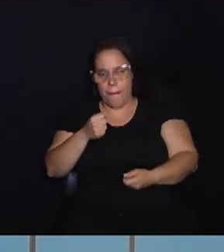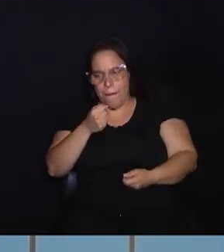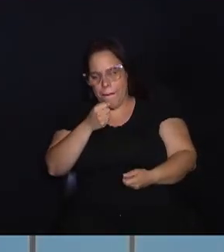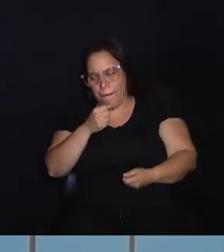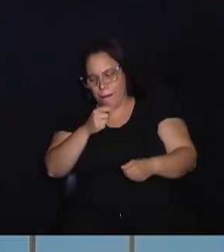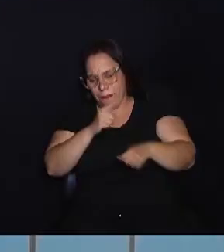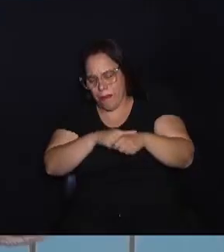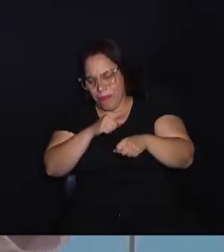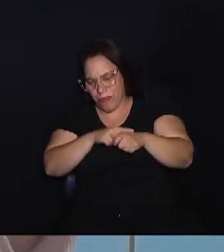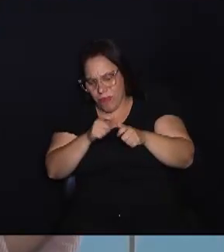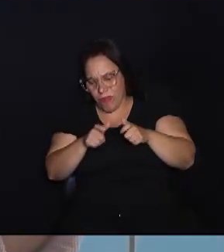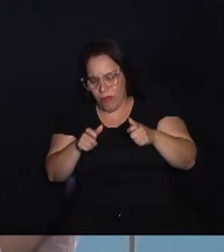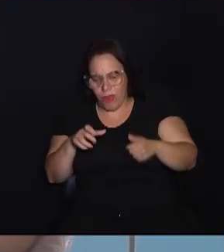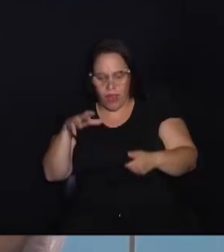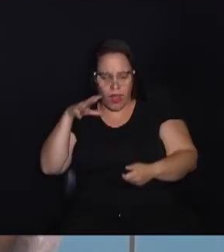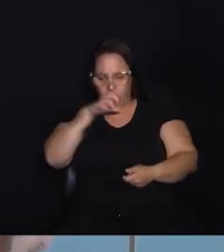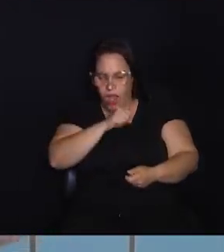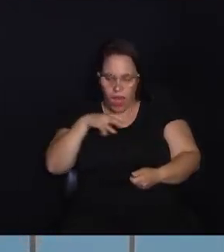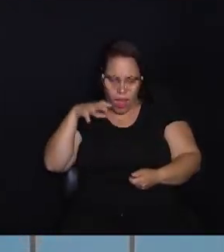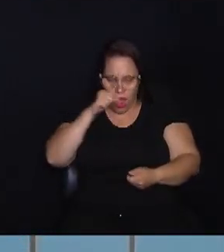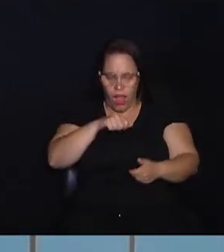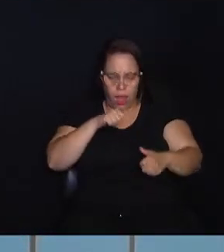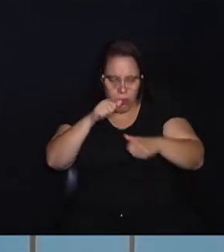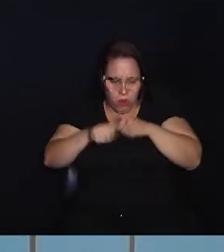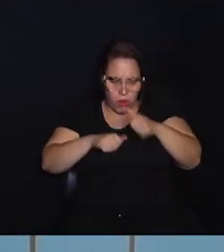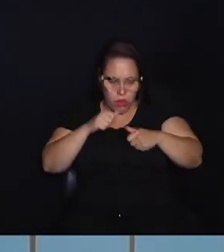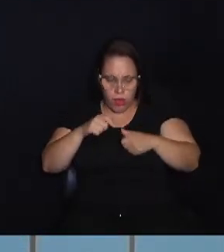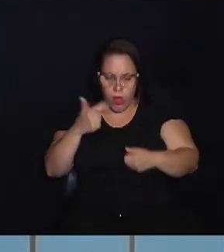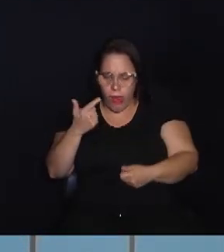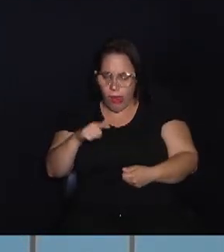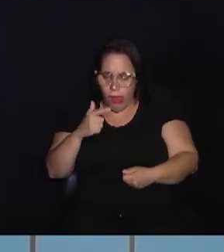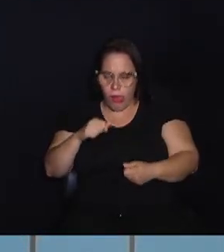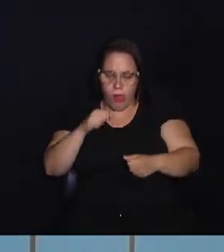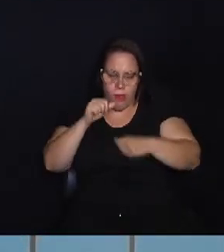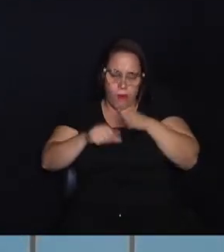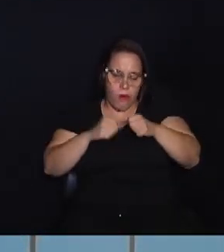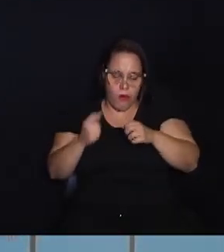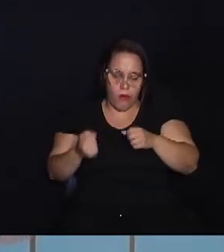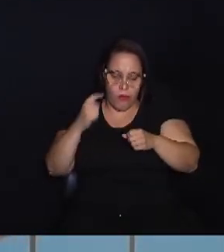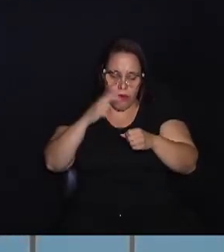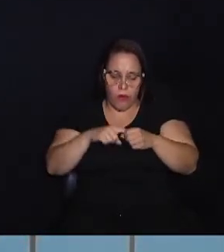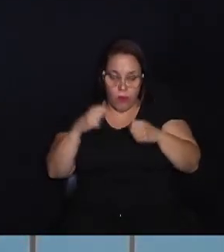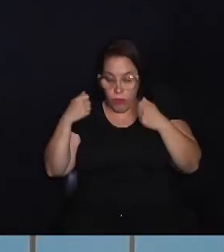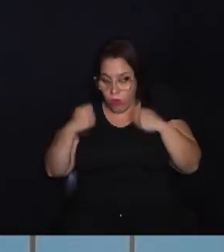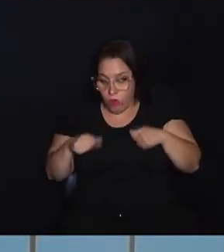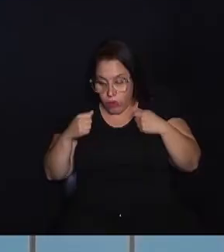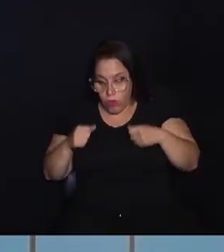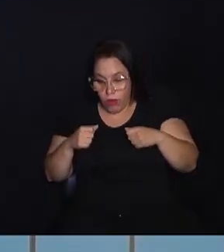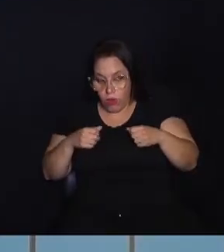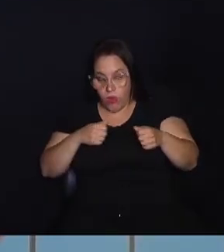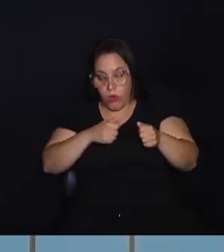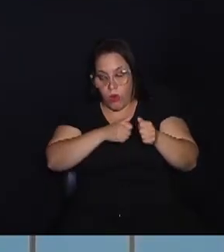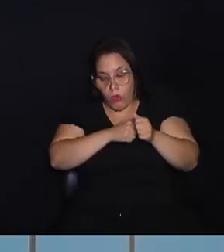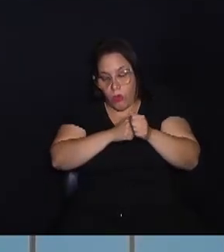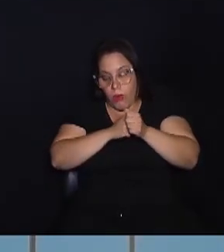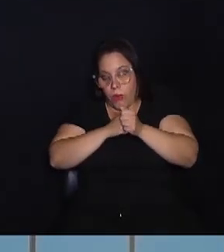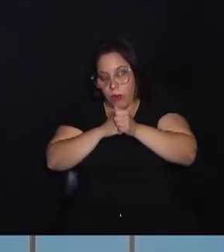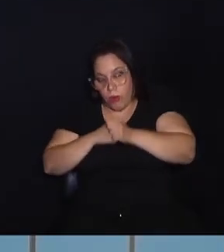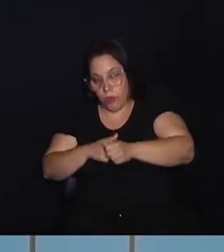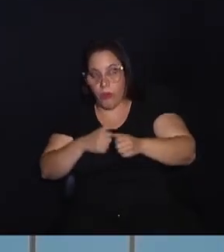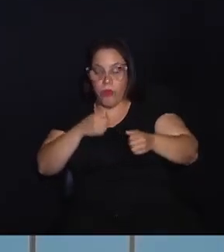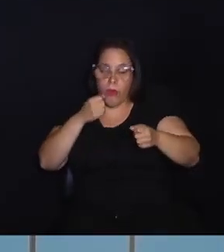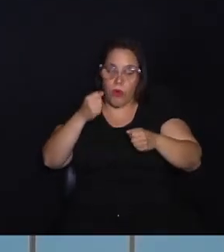é o que eu falo, a velocidade da mudança é a única coisa que não vai mudar. Então nós precisamos ir acompanhando e